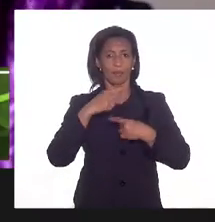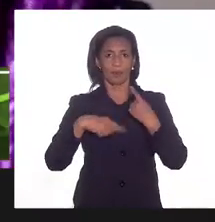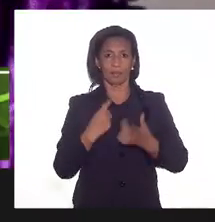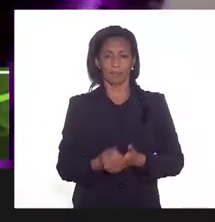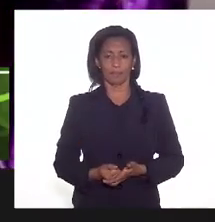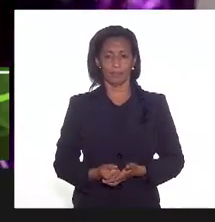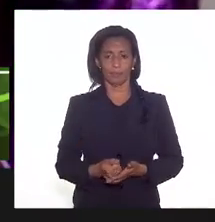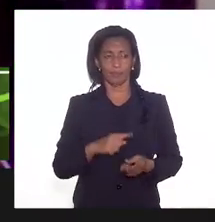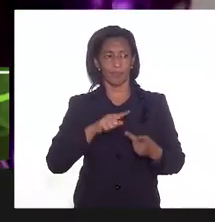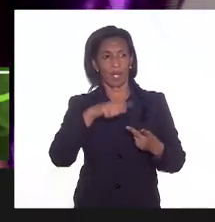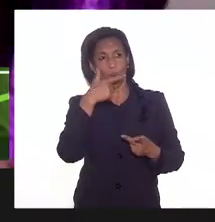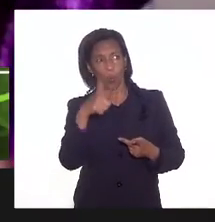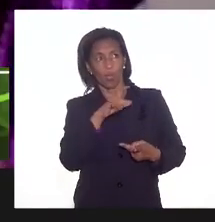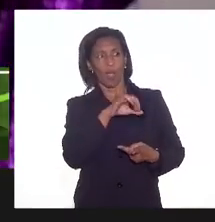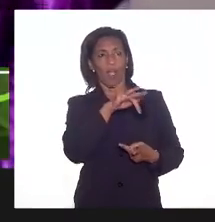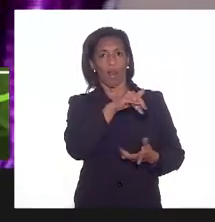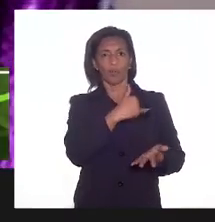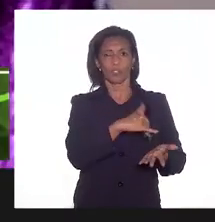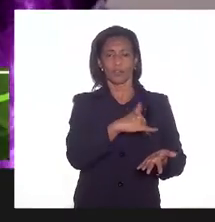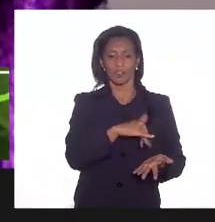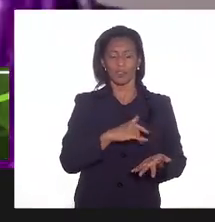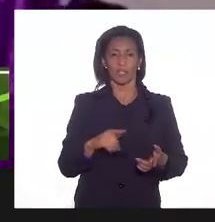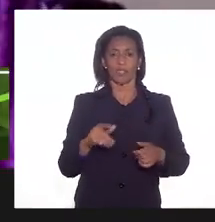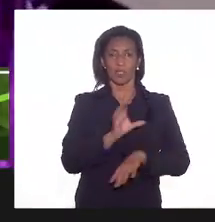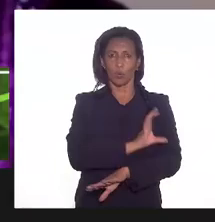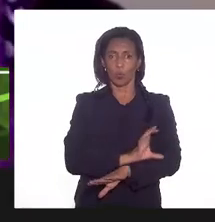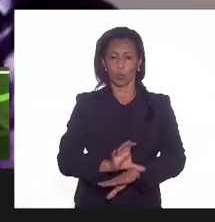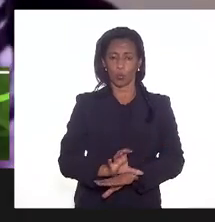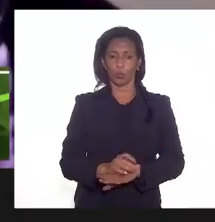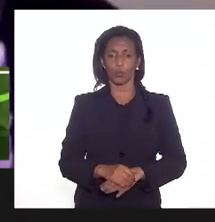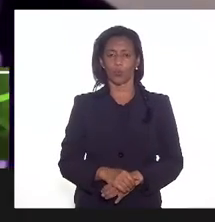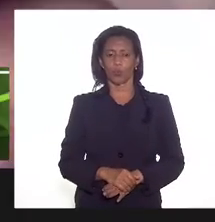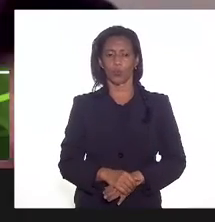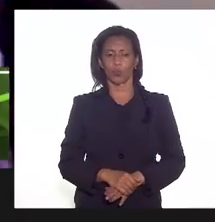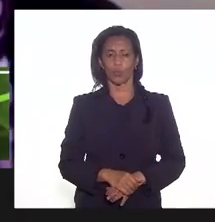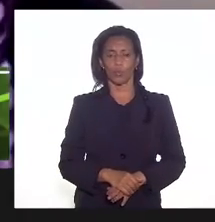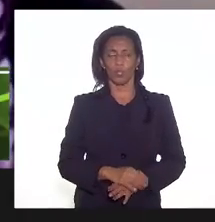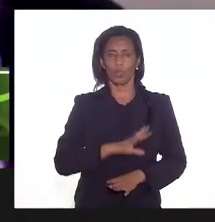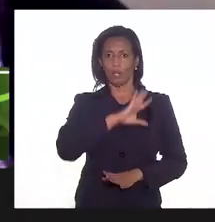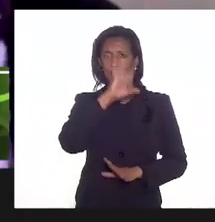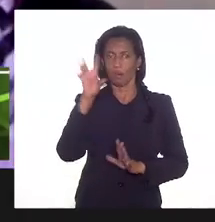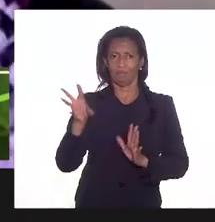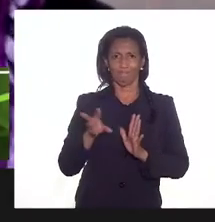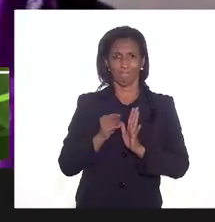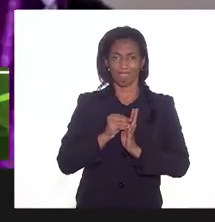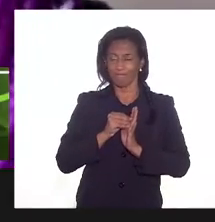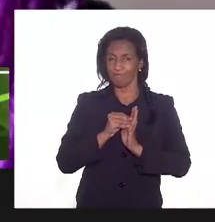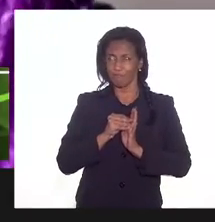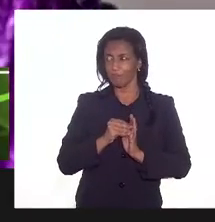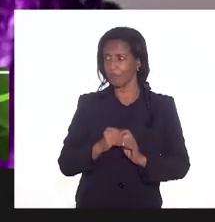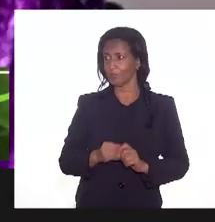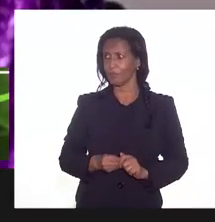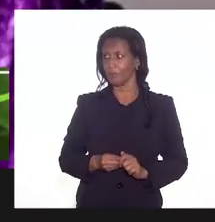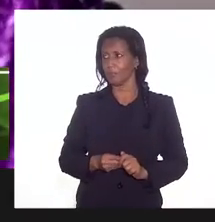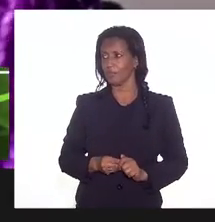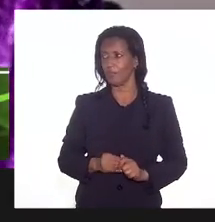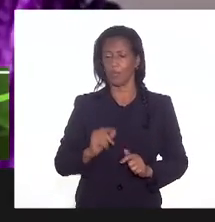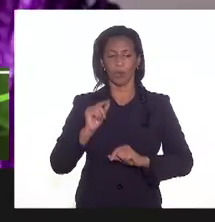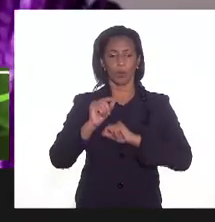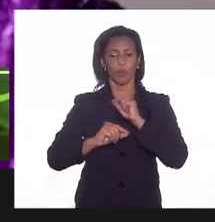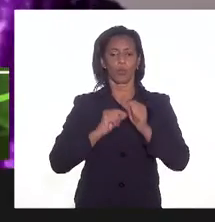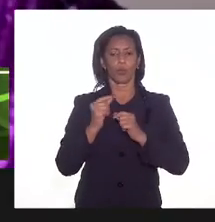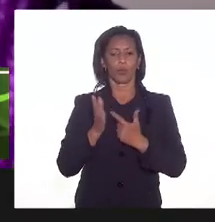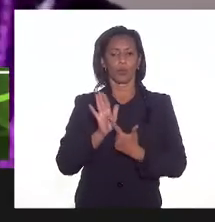outra Cláudia da Secretaria de Cultura dar uma reflexão geral sobre o que